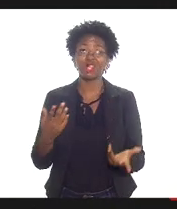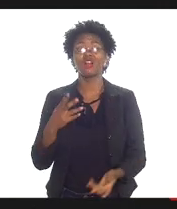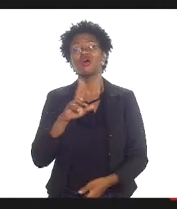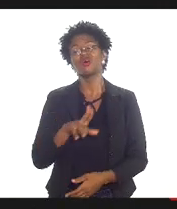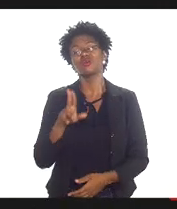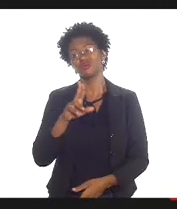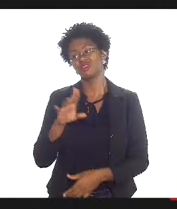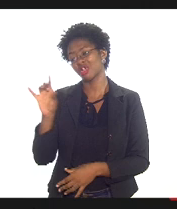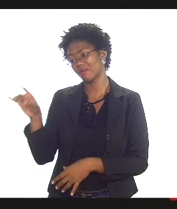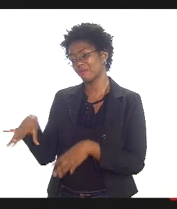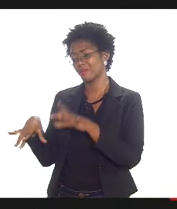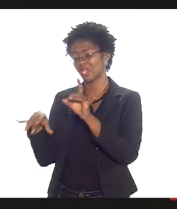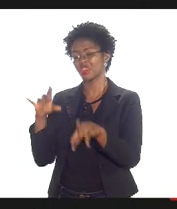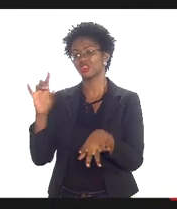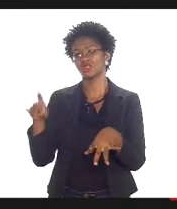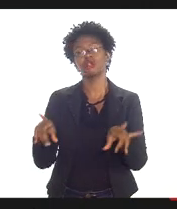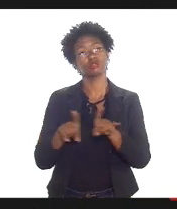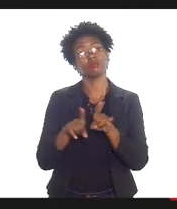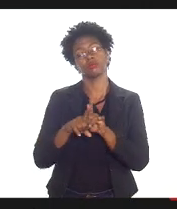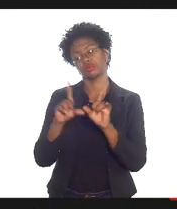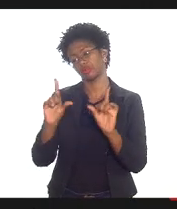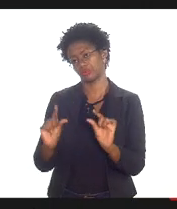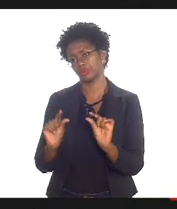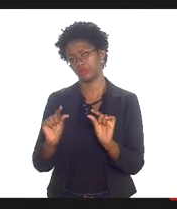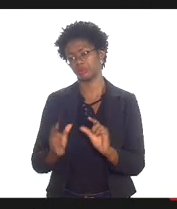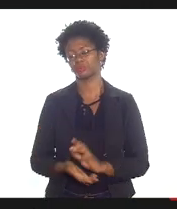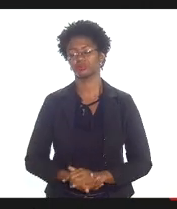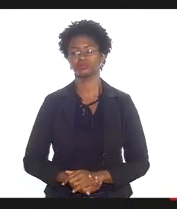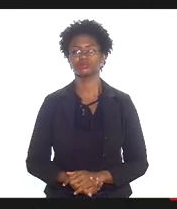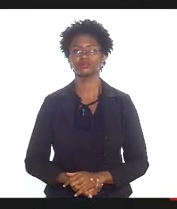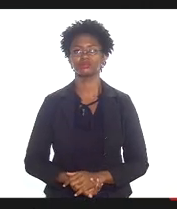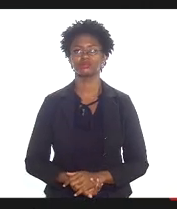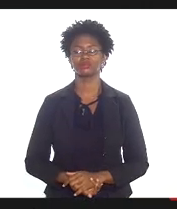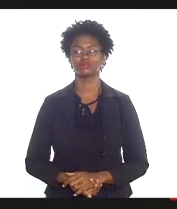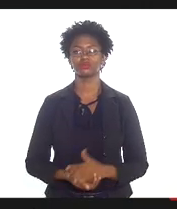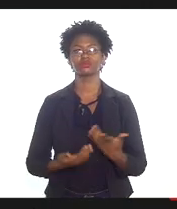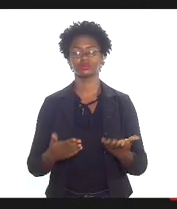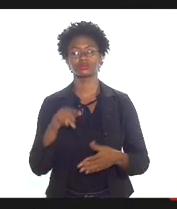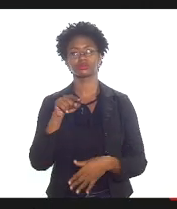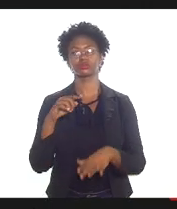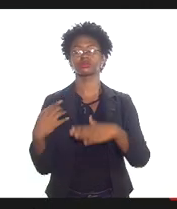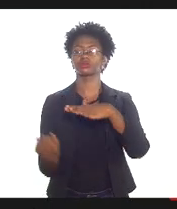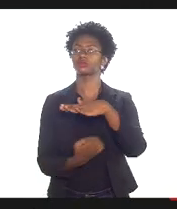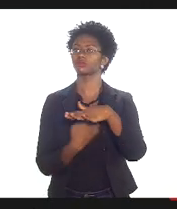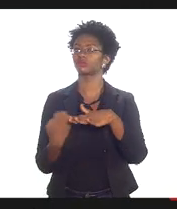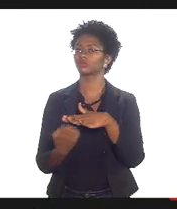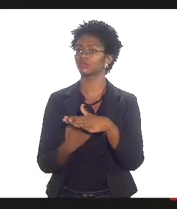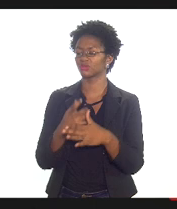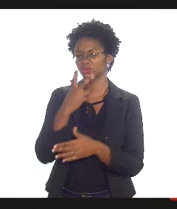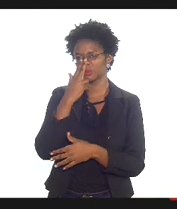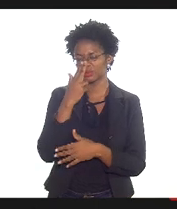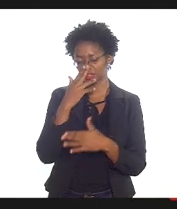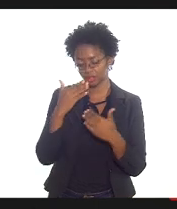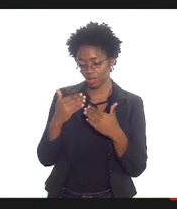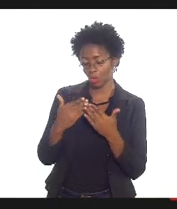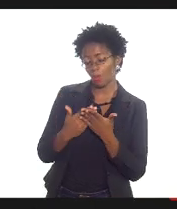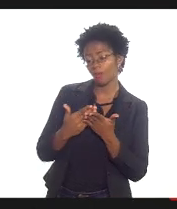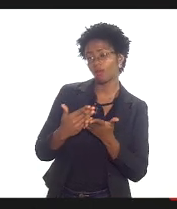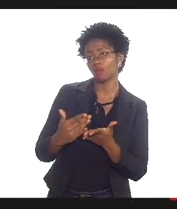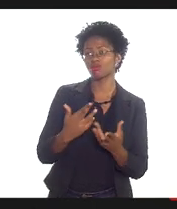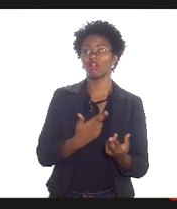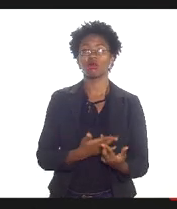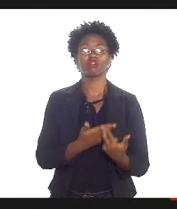de abandono também serão menores, né? E essa empresa passa a ser, então, responsável